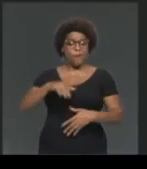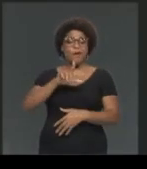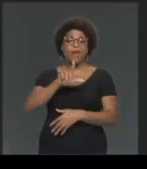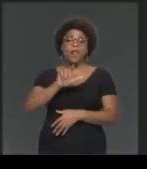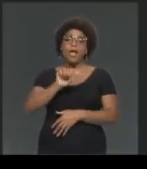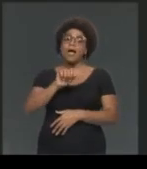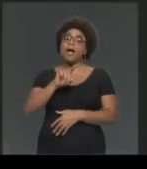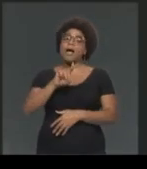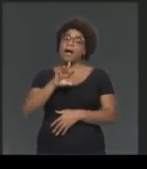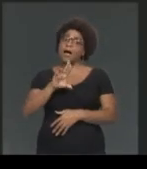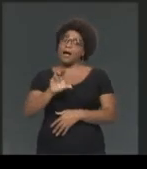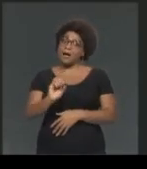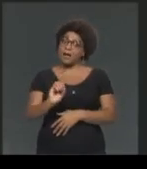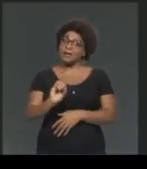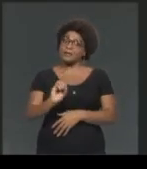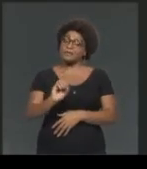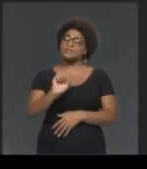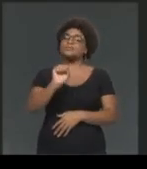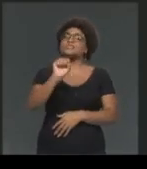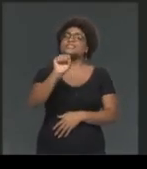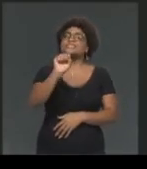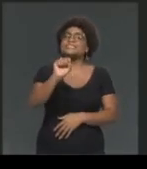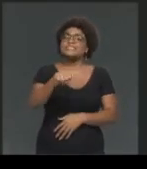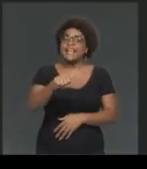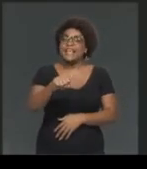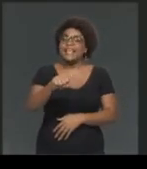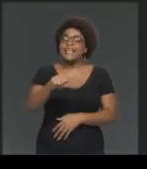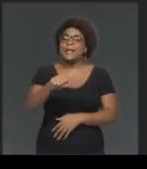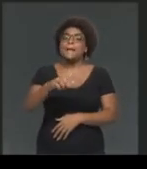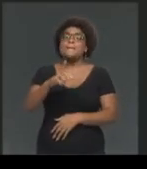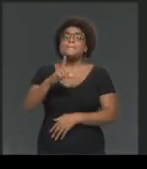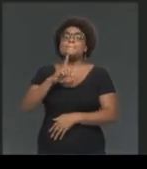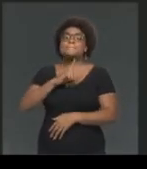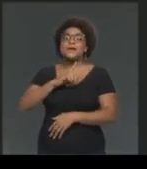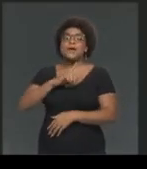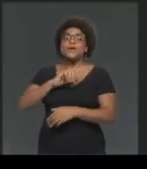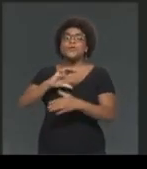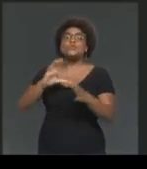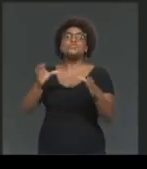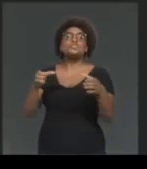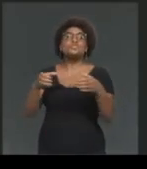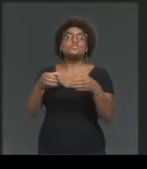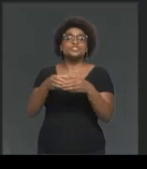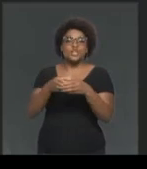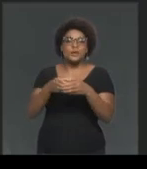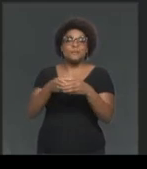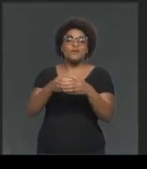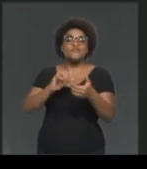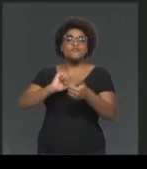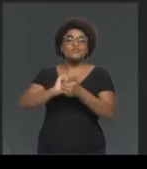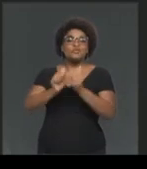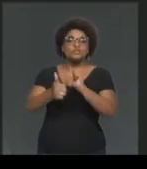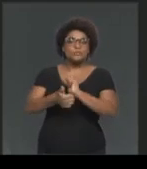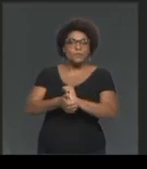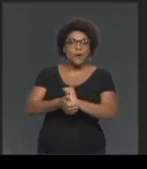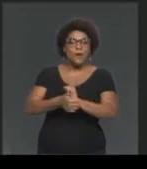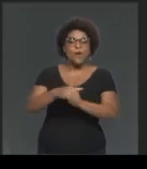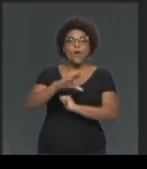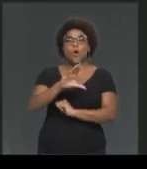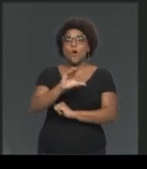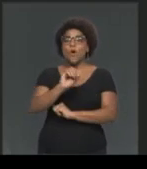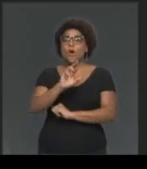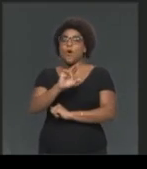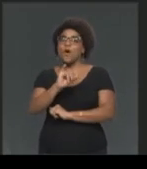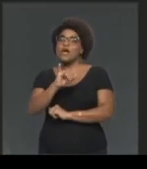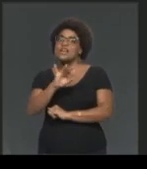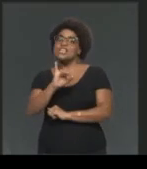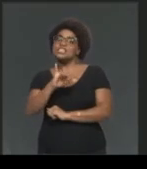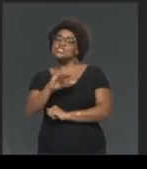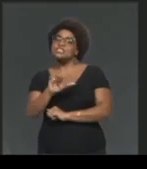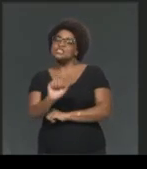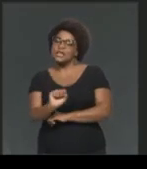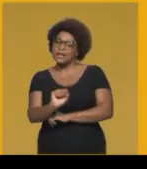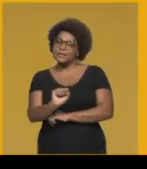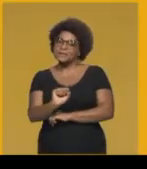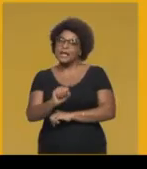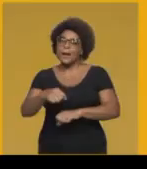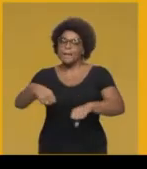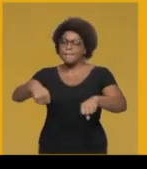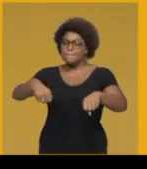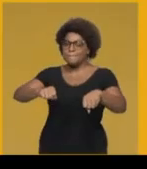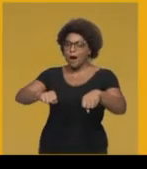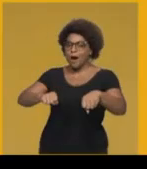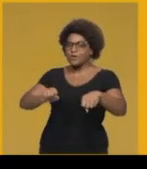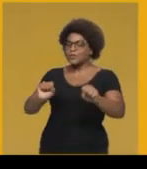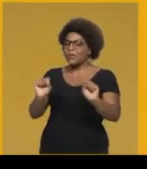cidadão, sou corintiano, sim e daí, motociclista, gosto de plantas e tenho um gato.